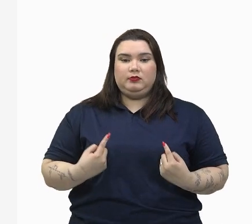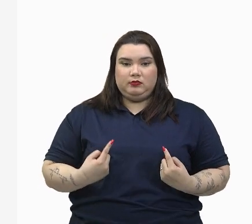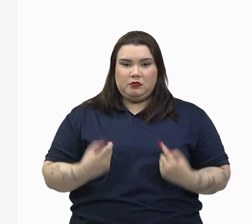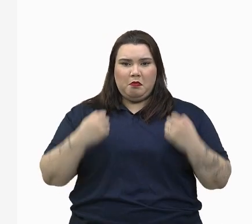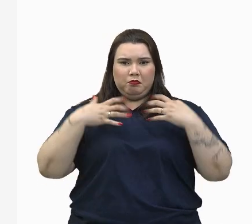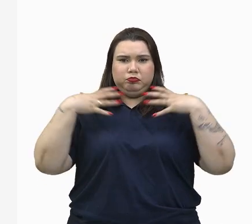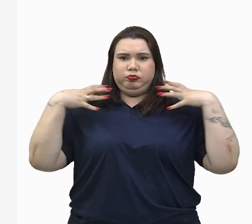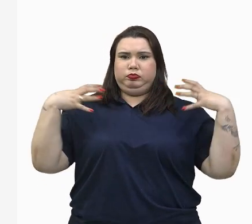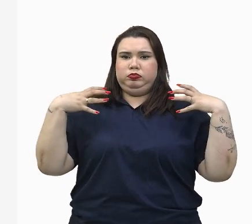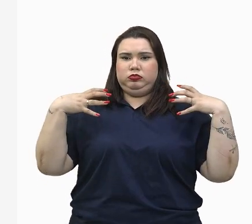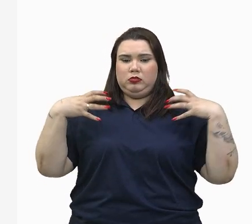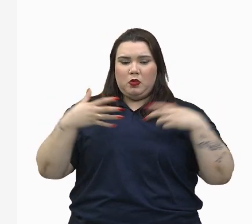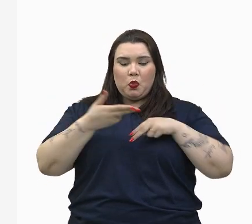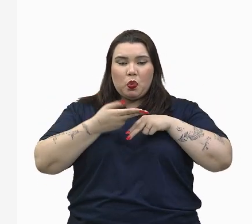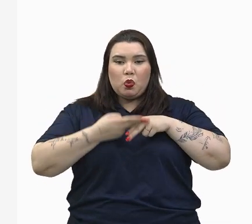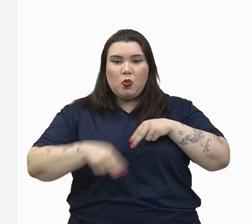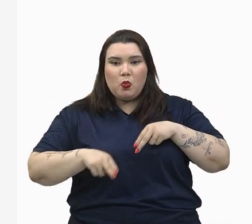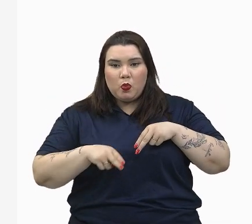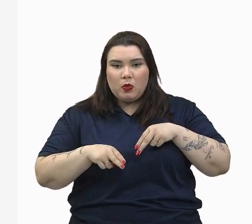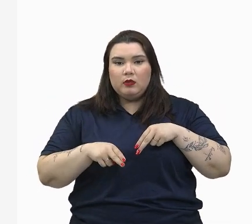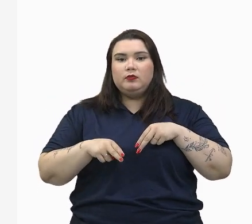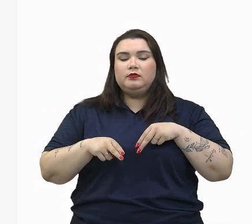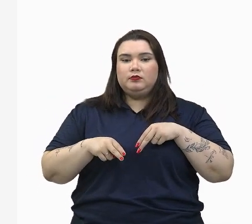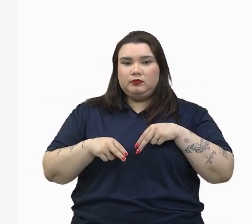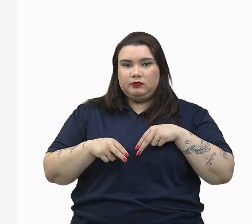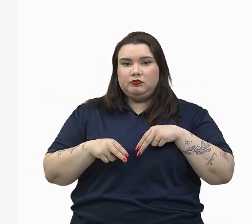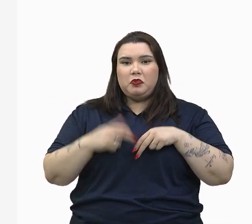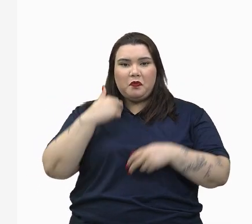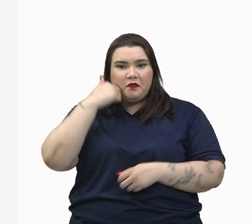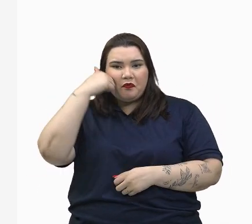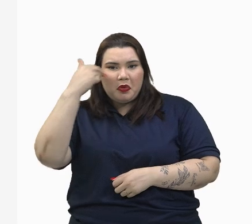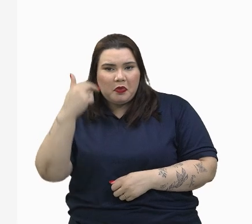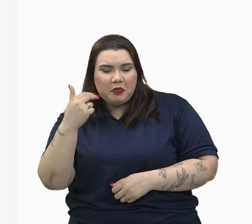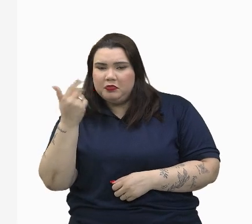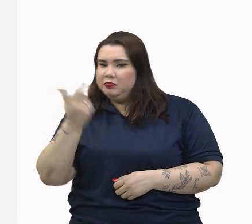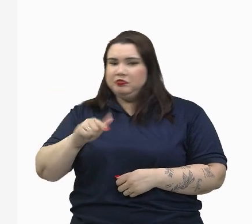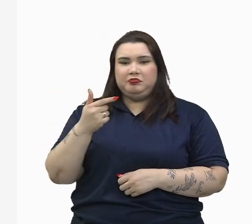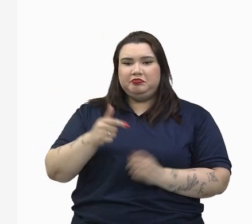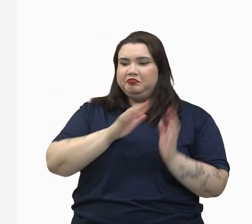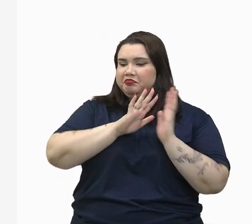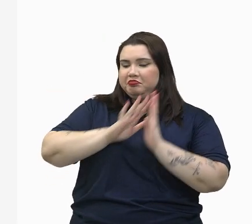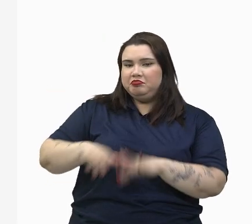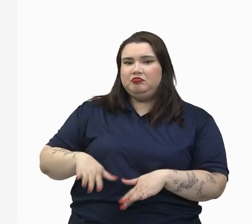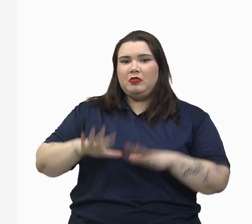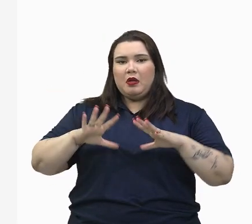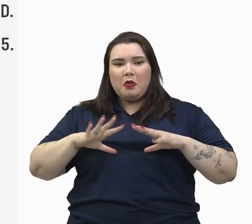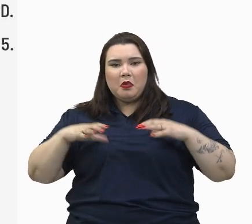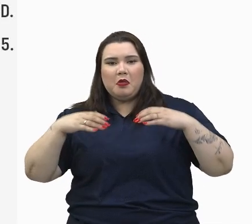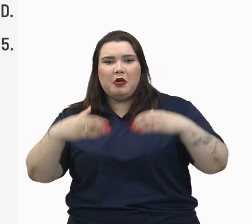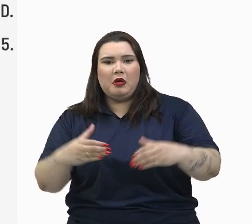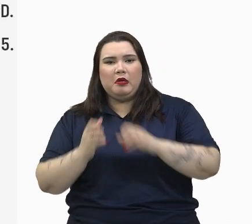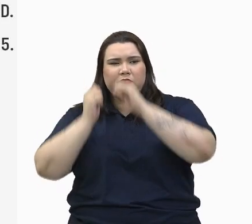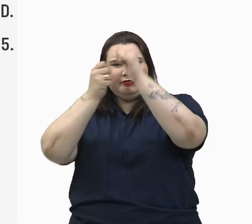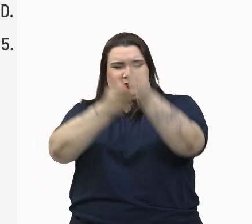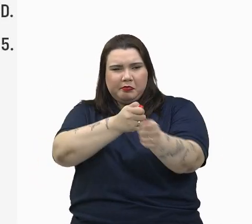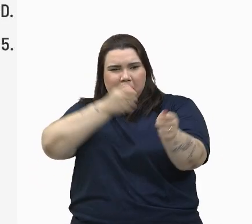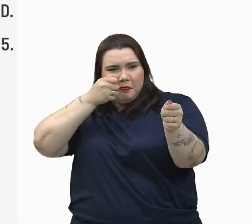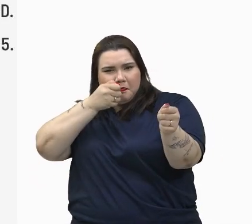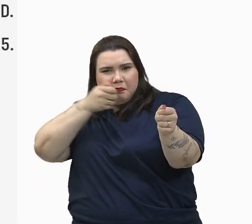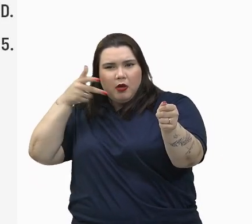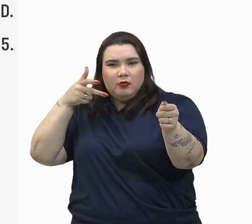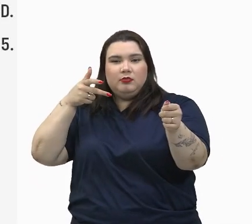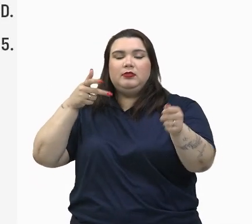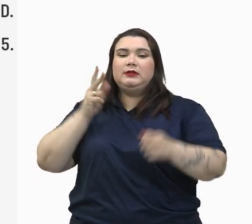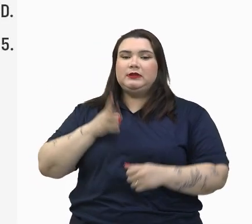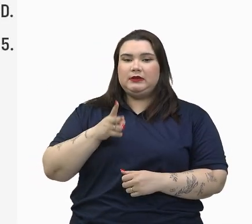em pelo, cobrindo sua vergonha com sarcos e as flechas nas mãos, lutando